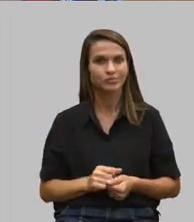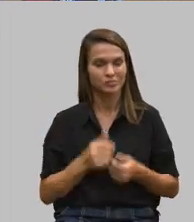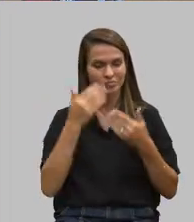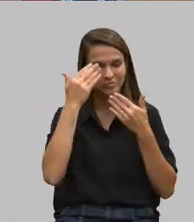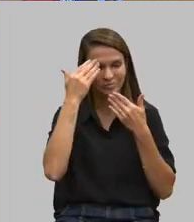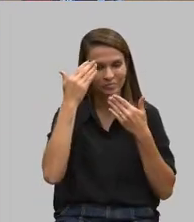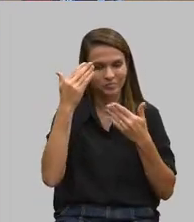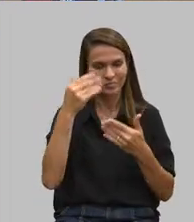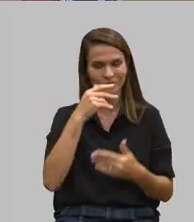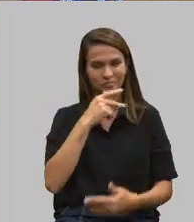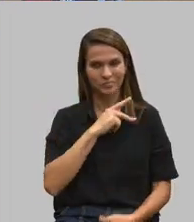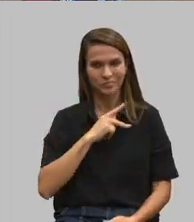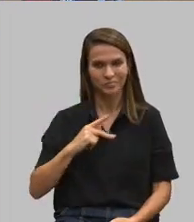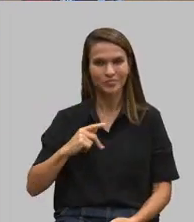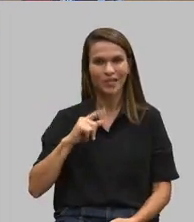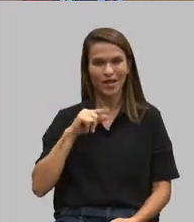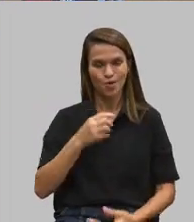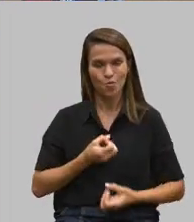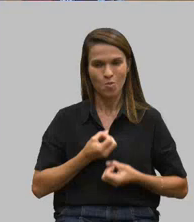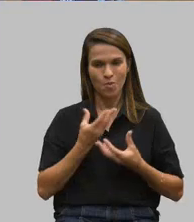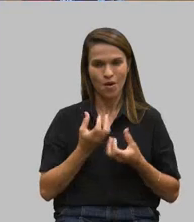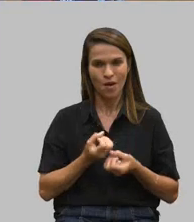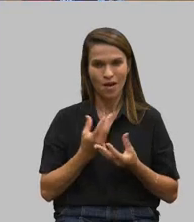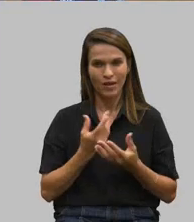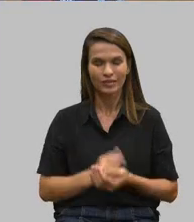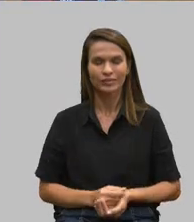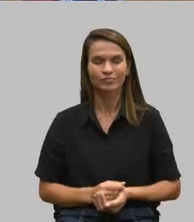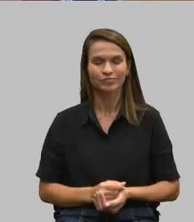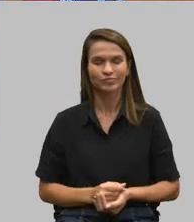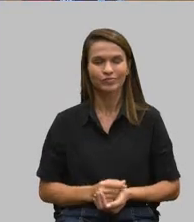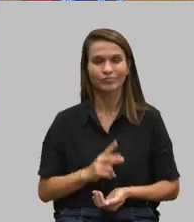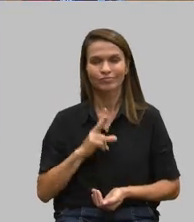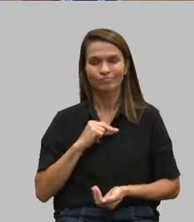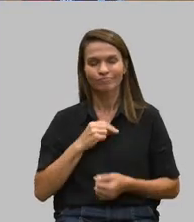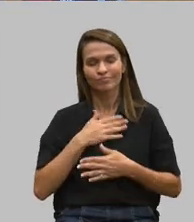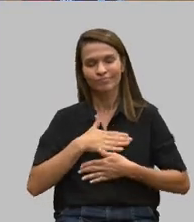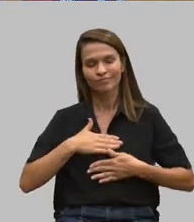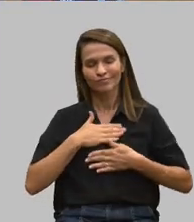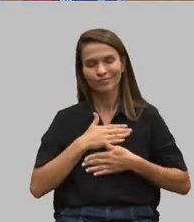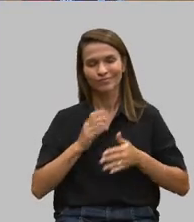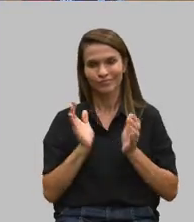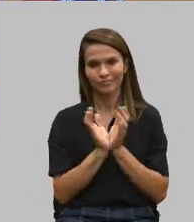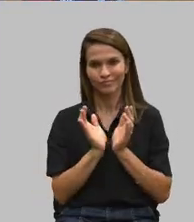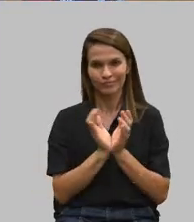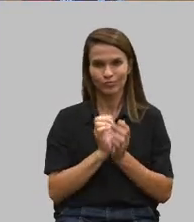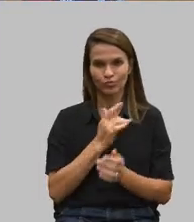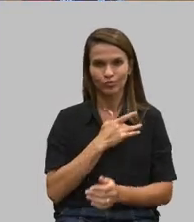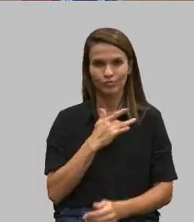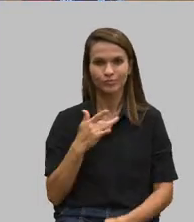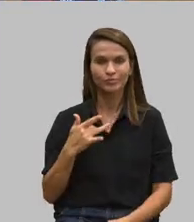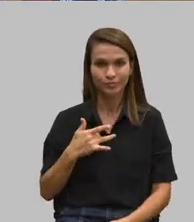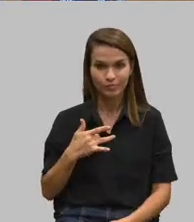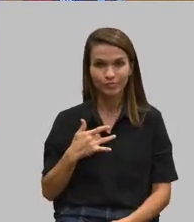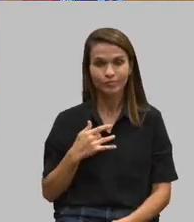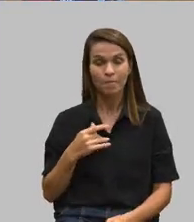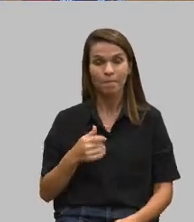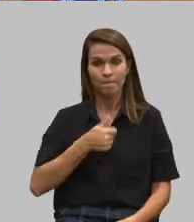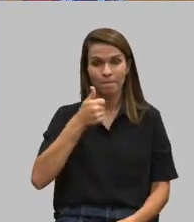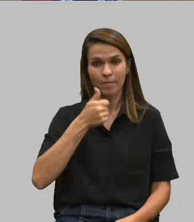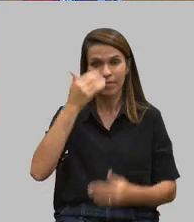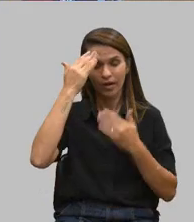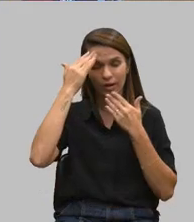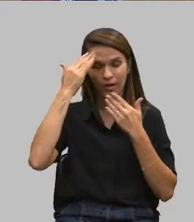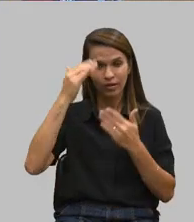né Eh gente é um prazer est aqui na comissão de saúde e primeiro agradecer profundamente